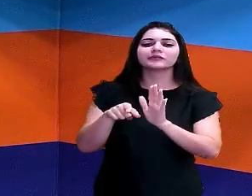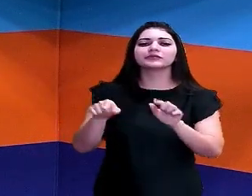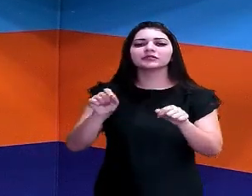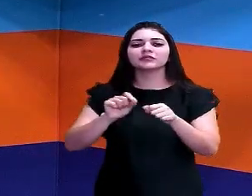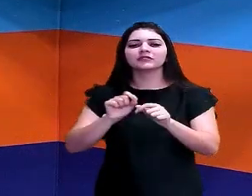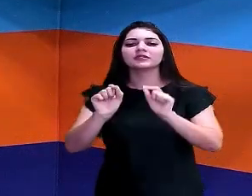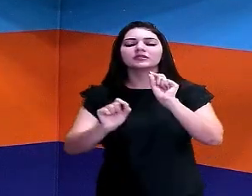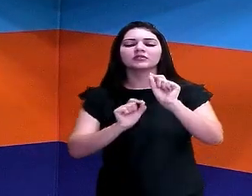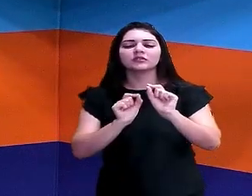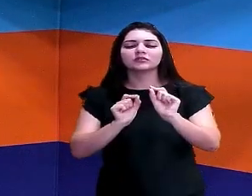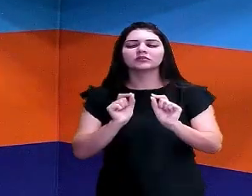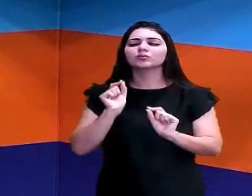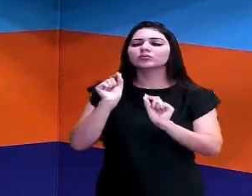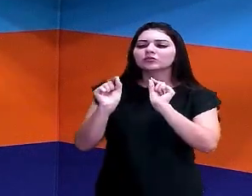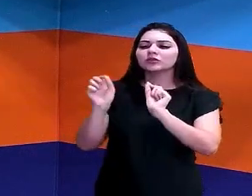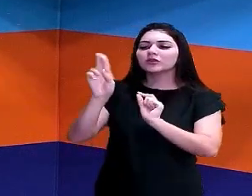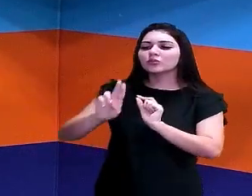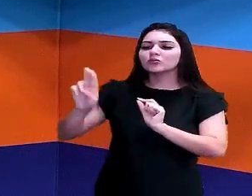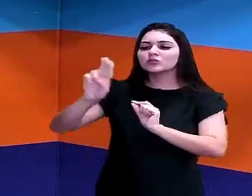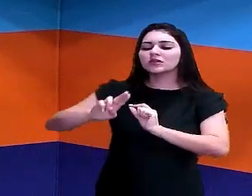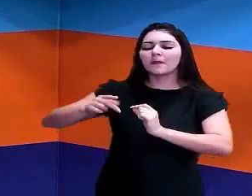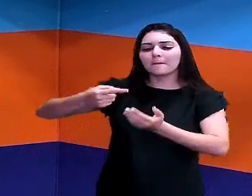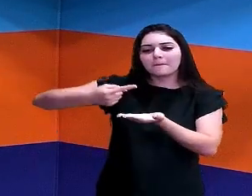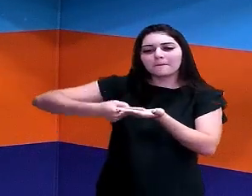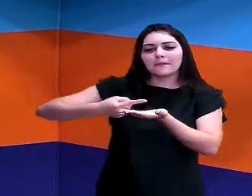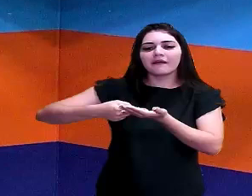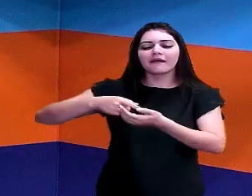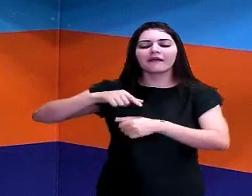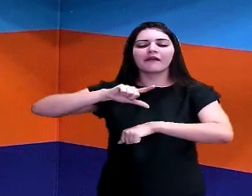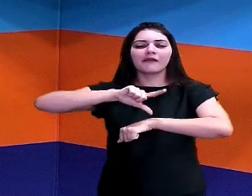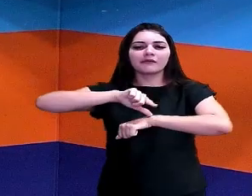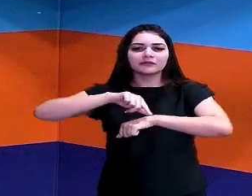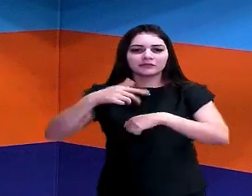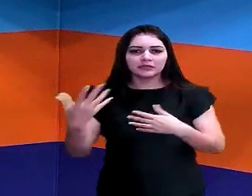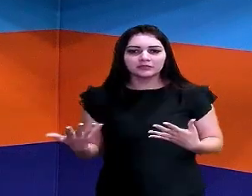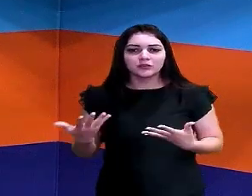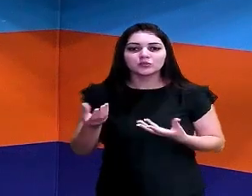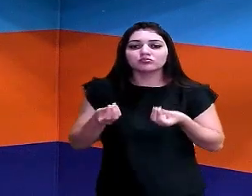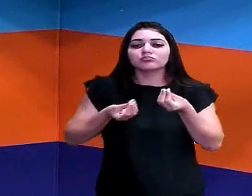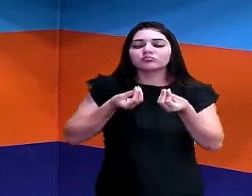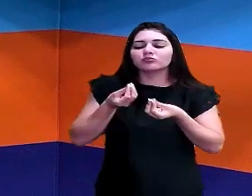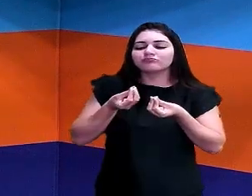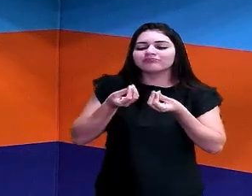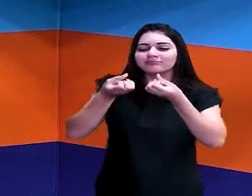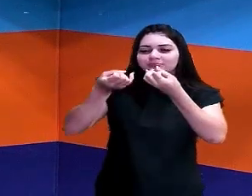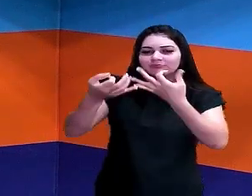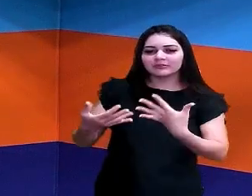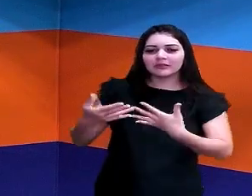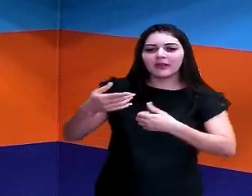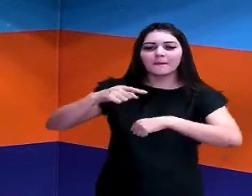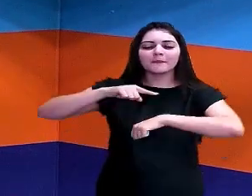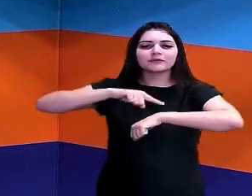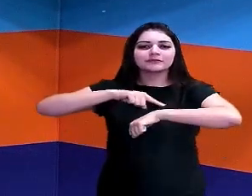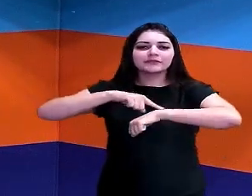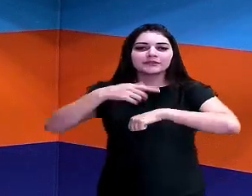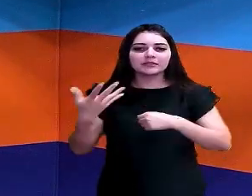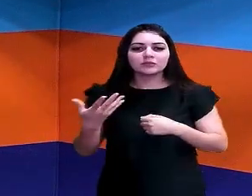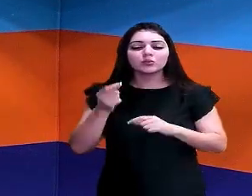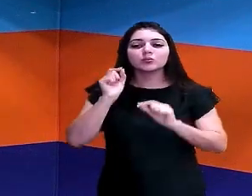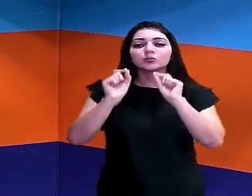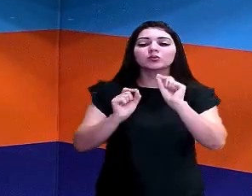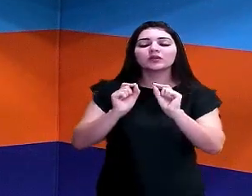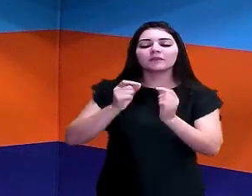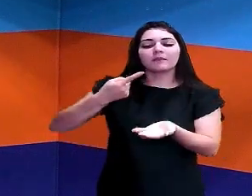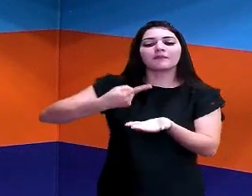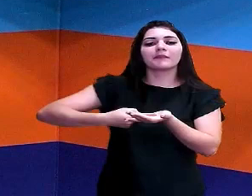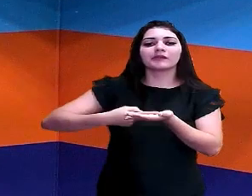que nós usamos para marcar o tempo? Quando a gente fala do tempo, o que é que a gente usa para marcar o tempo? Então,